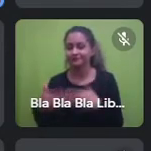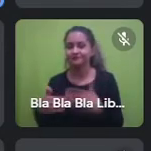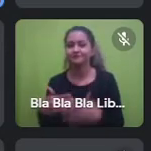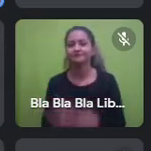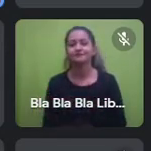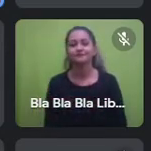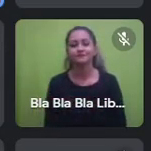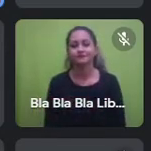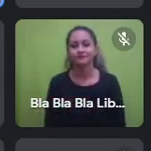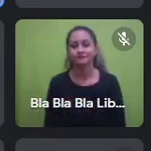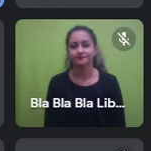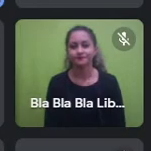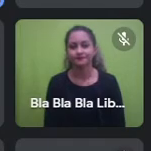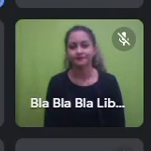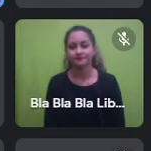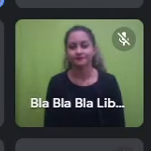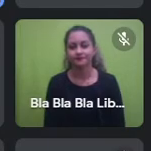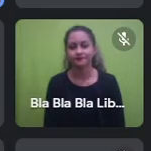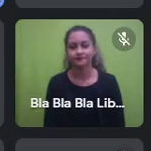Pode passar a próxima.